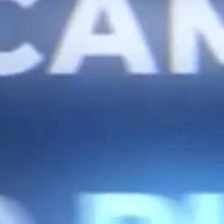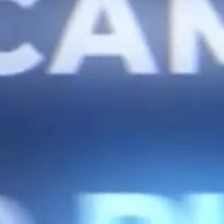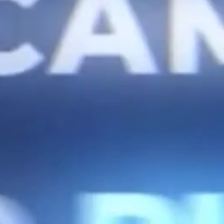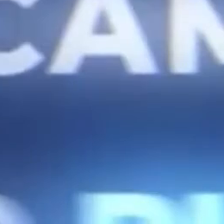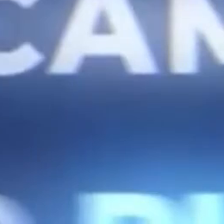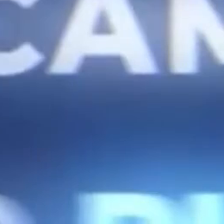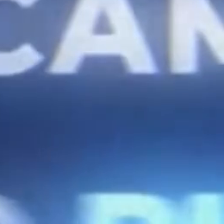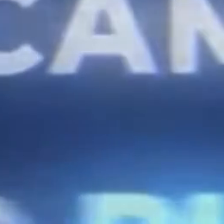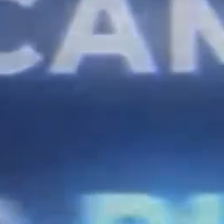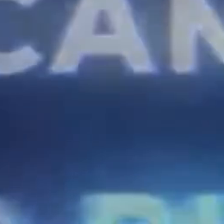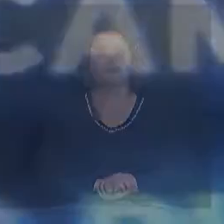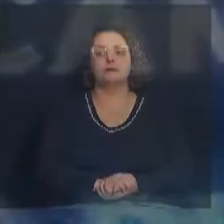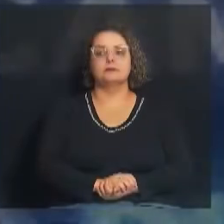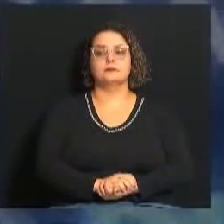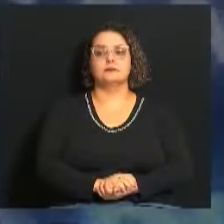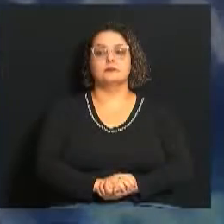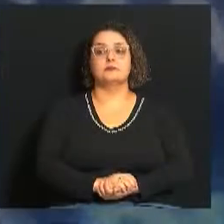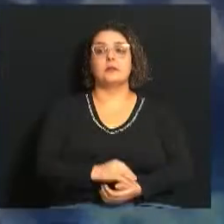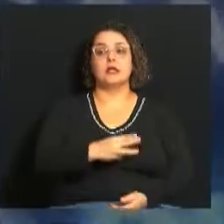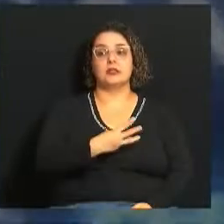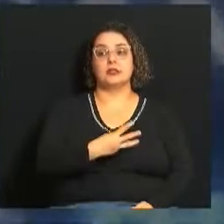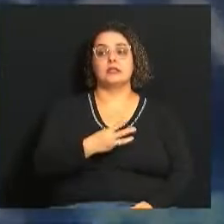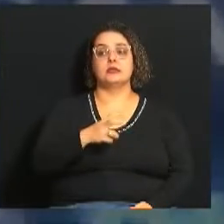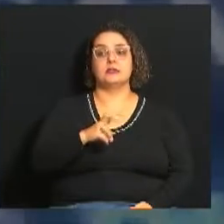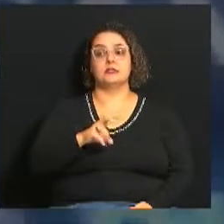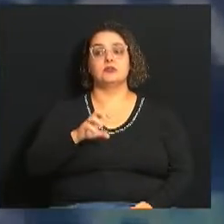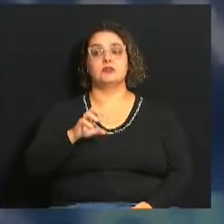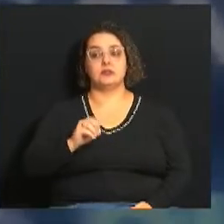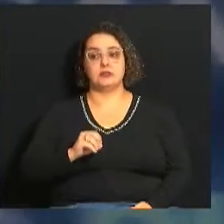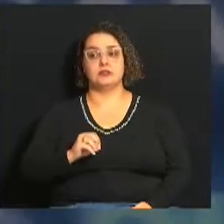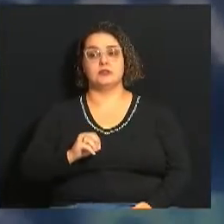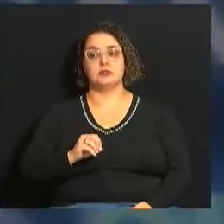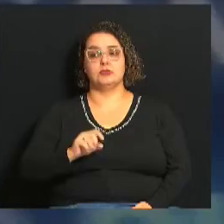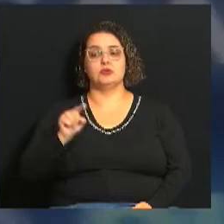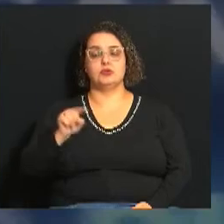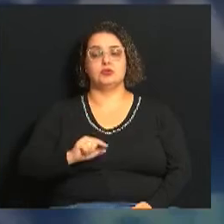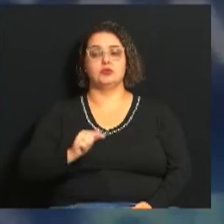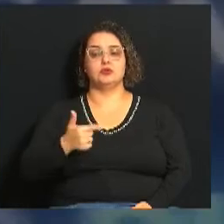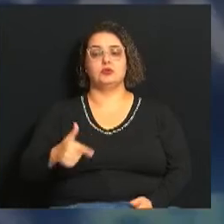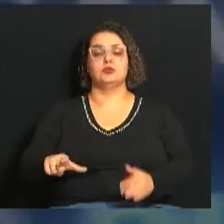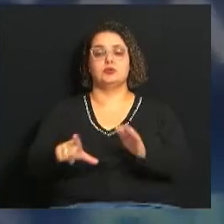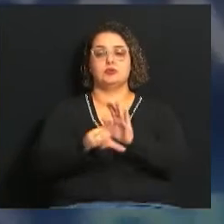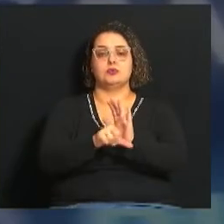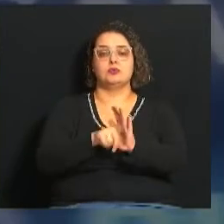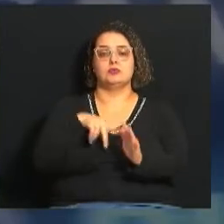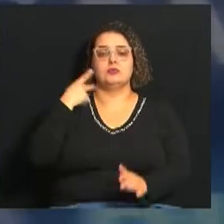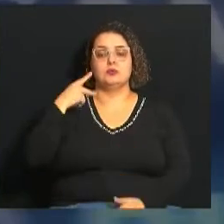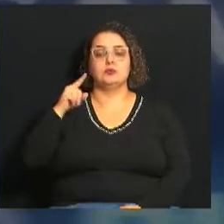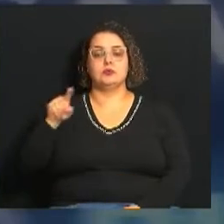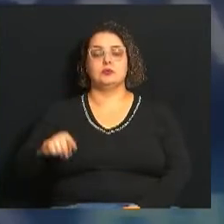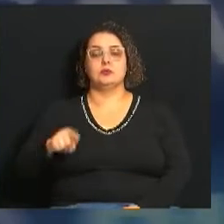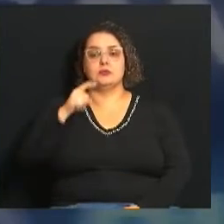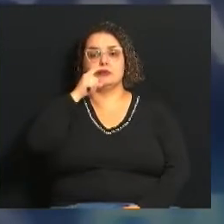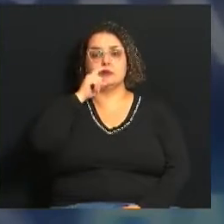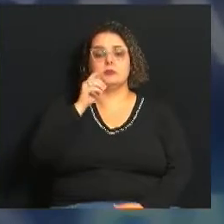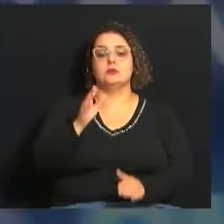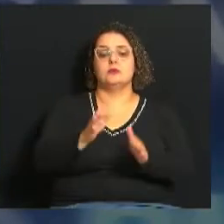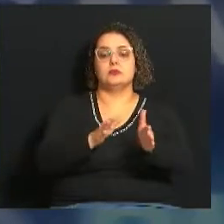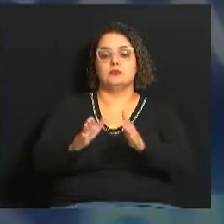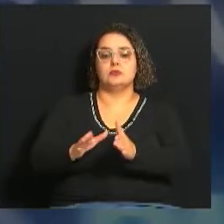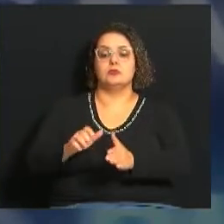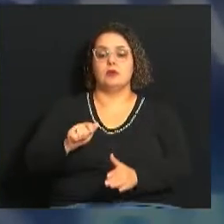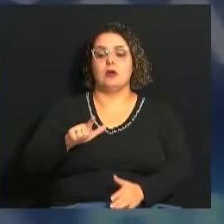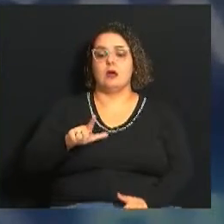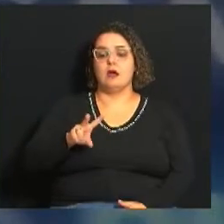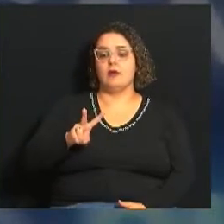A Lei número 350, de autoria do vereador Zé Carlos, dispõe sobre a prorrogação das datas de vencimento dos alvarás de funcionamento